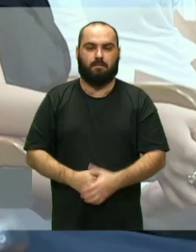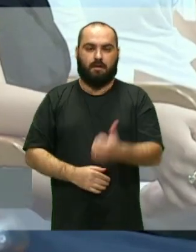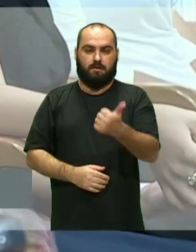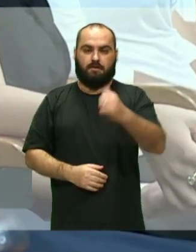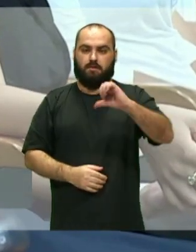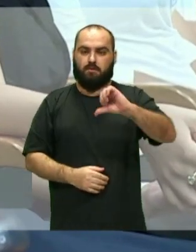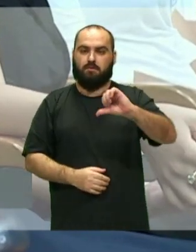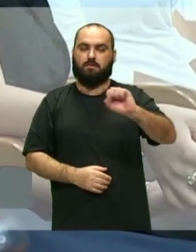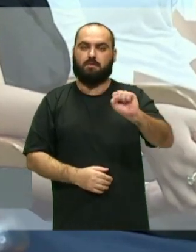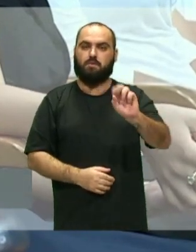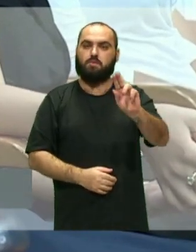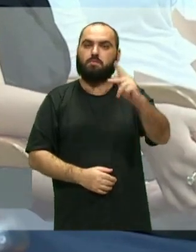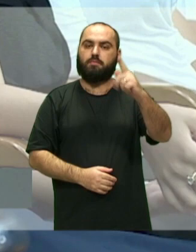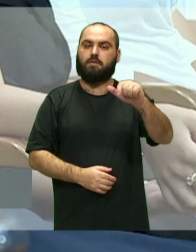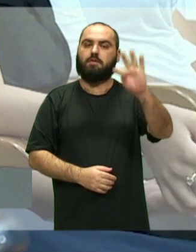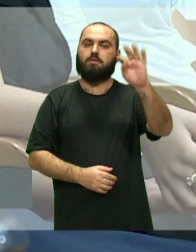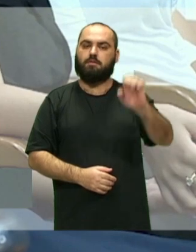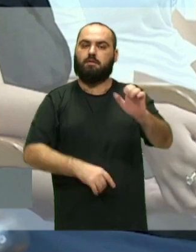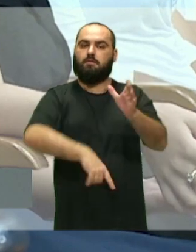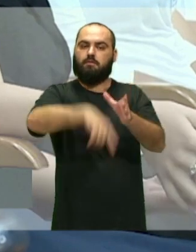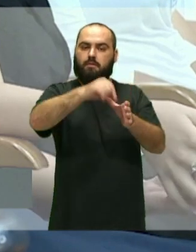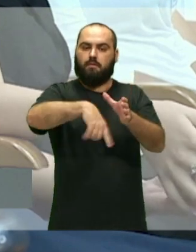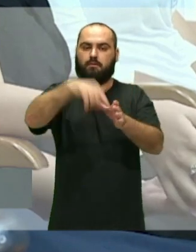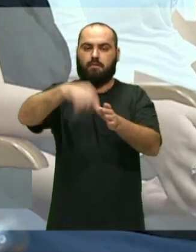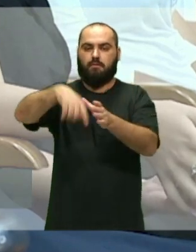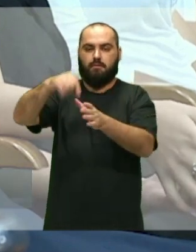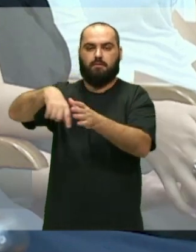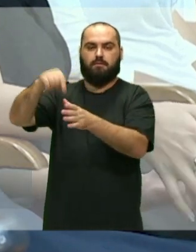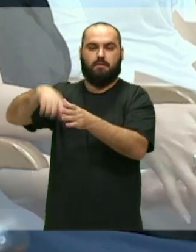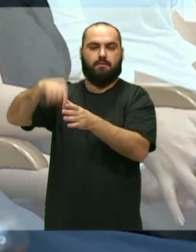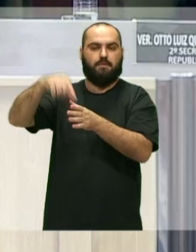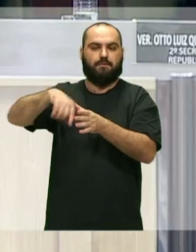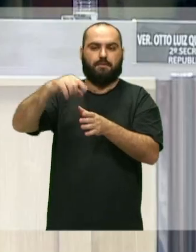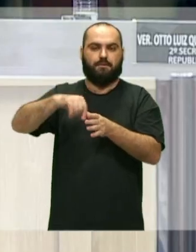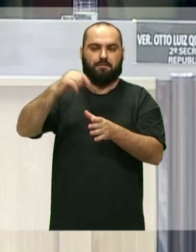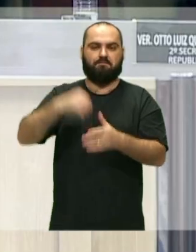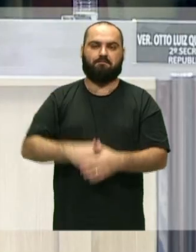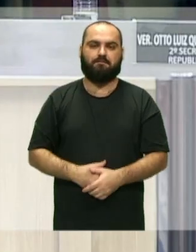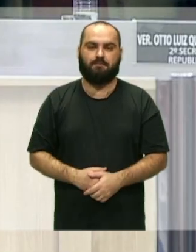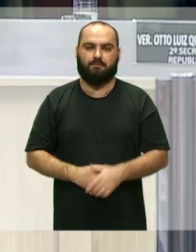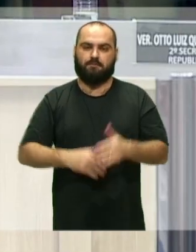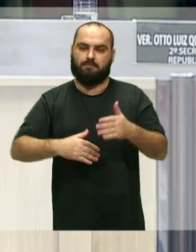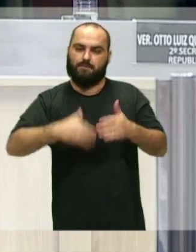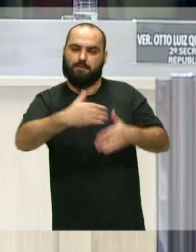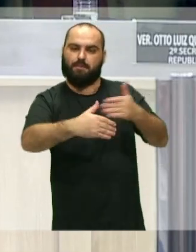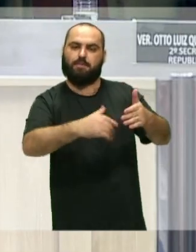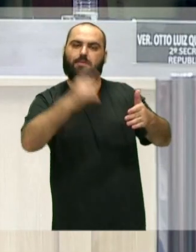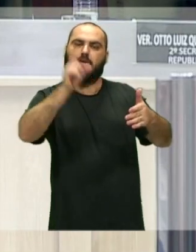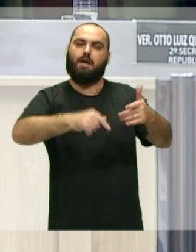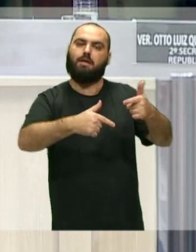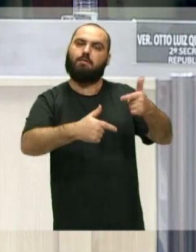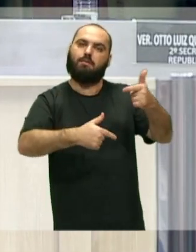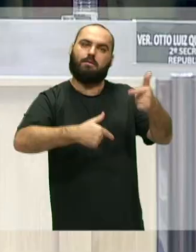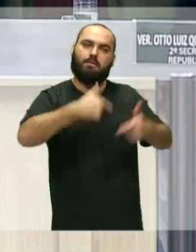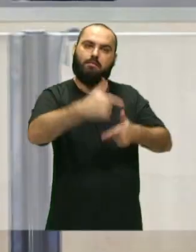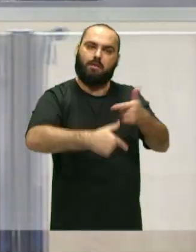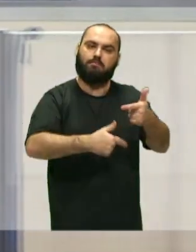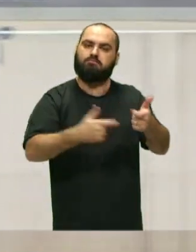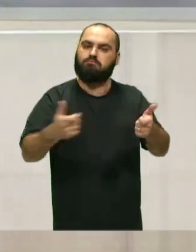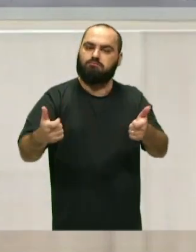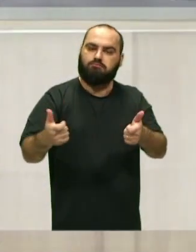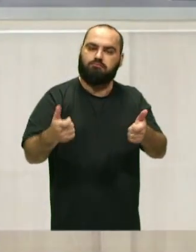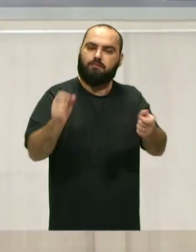suplentes foram definidos por ordem de sorteio entre os demais colocados a próxima fase é o exercício do mandato